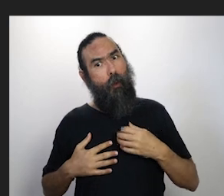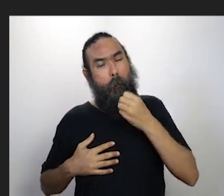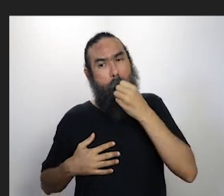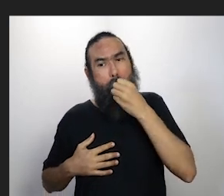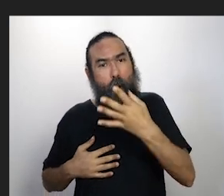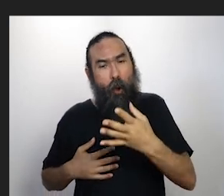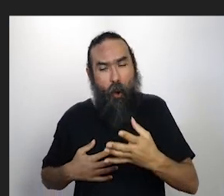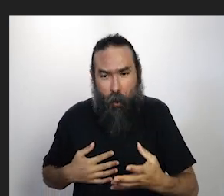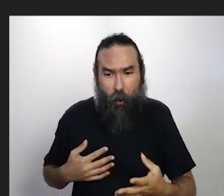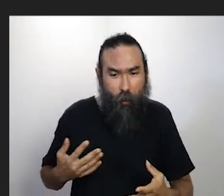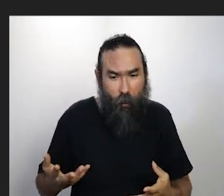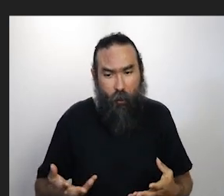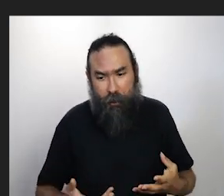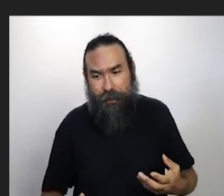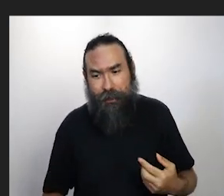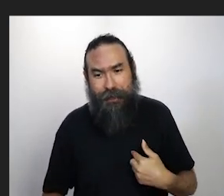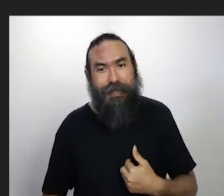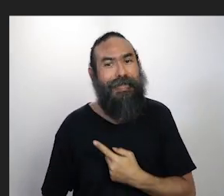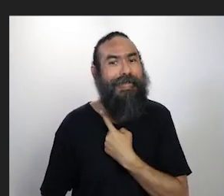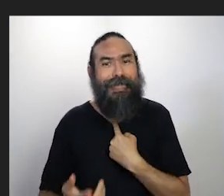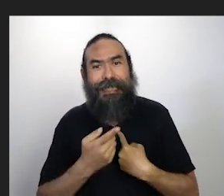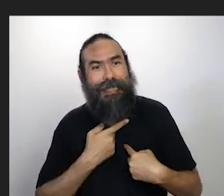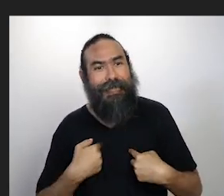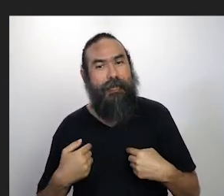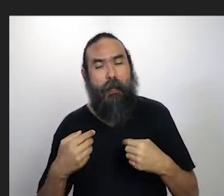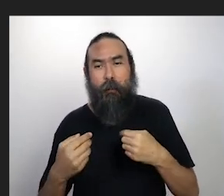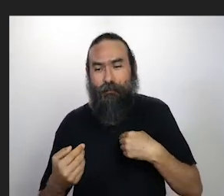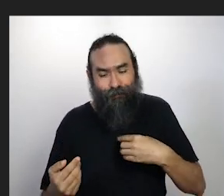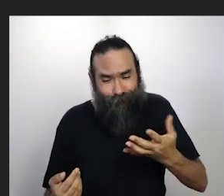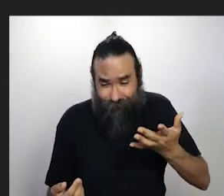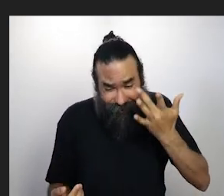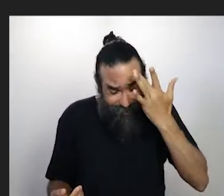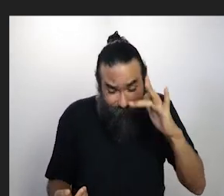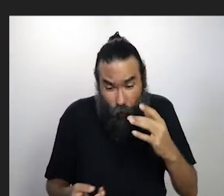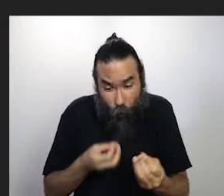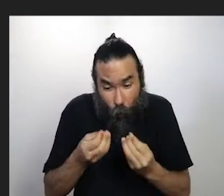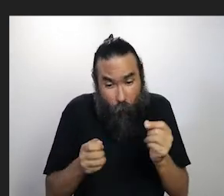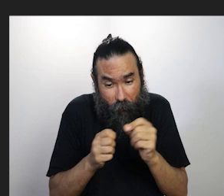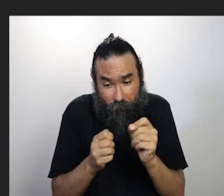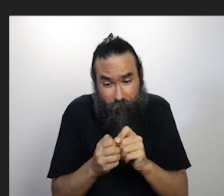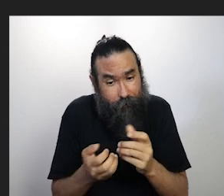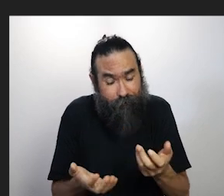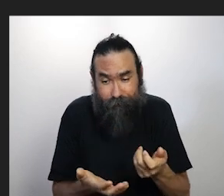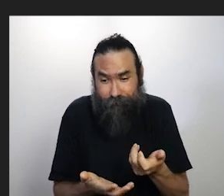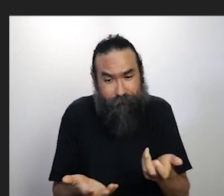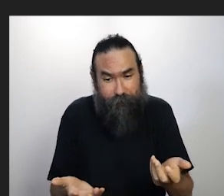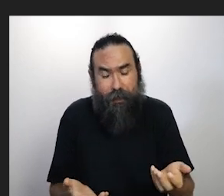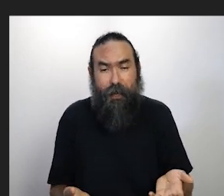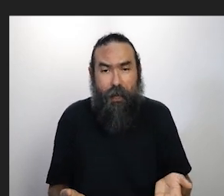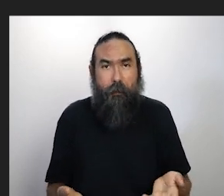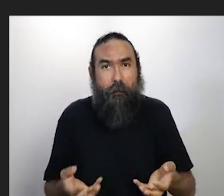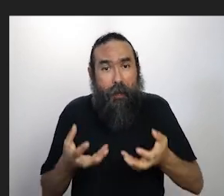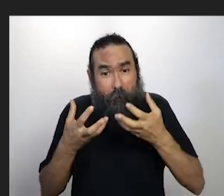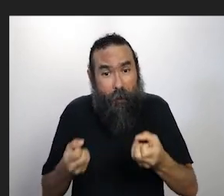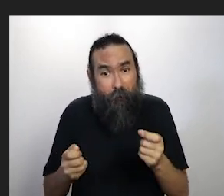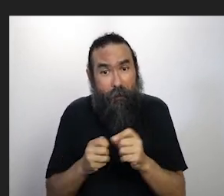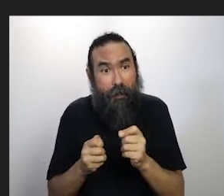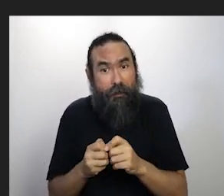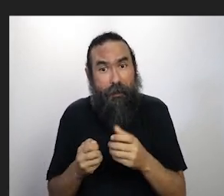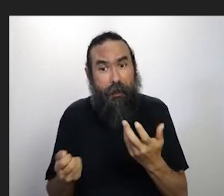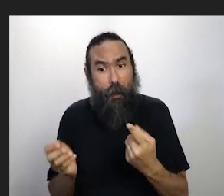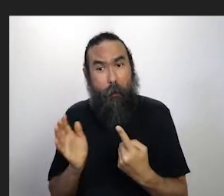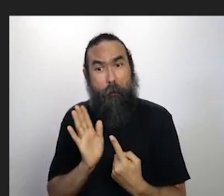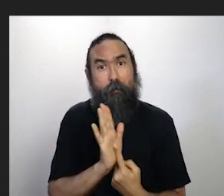não faz ideia de por onde começar, mas não queria deixar de fazer, até por uma até pensando por esse lado, né, de como